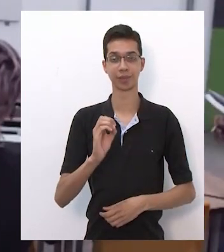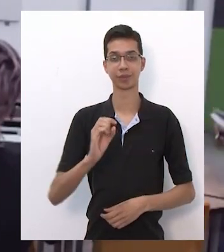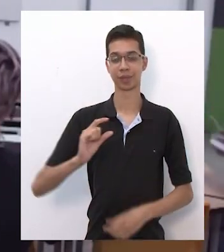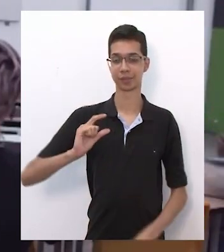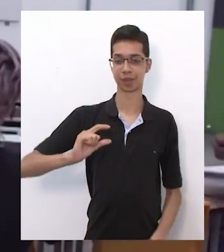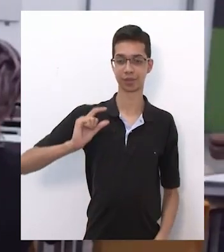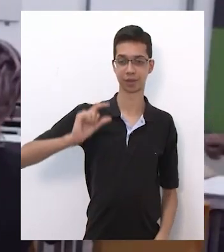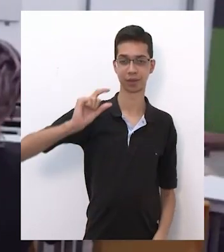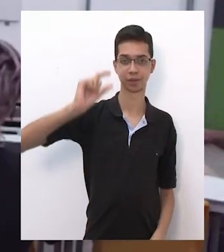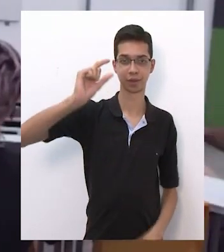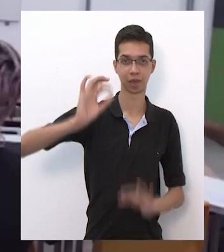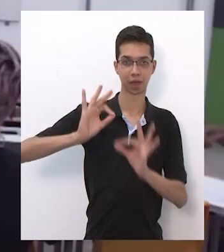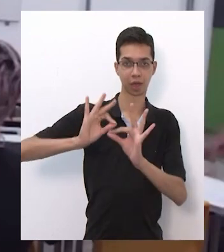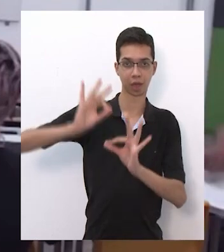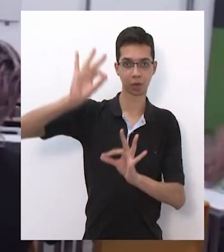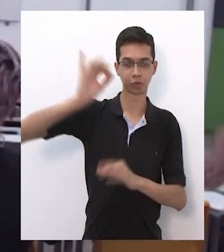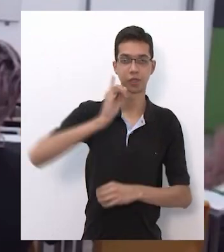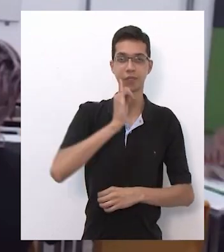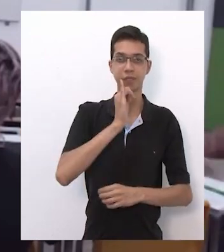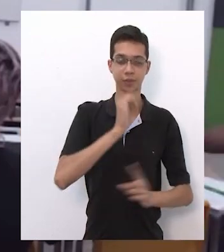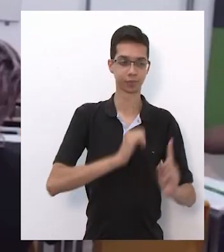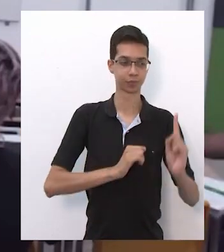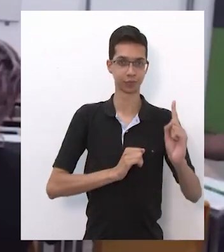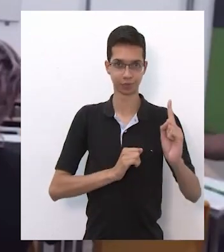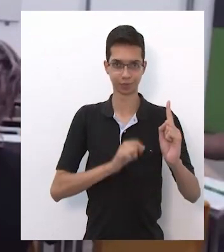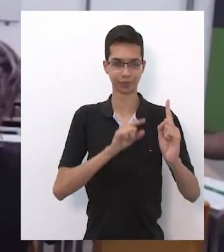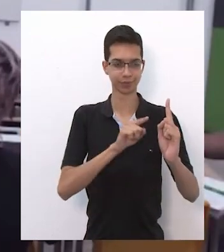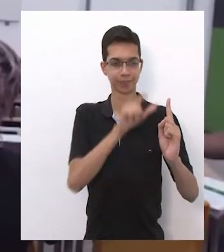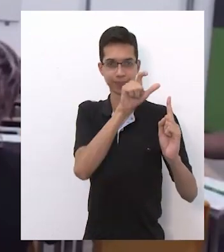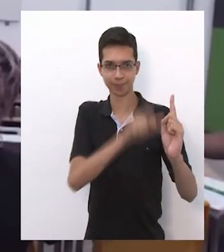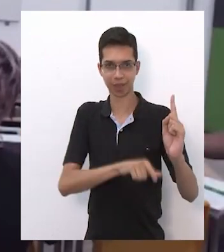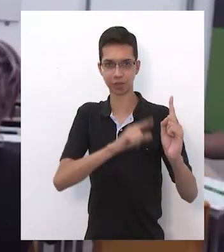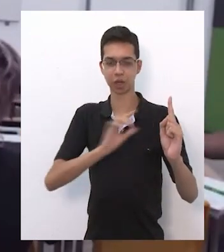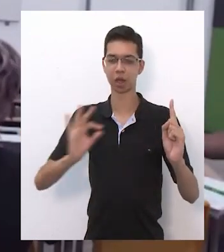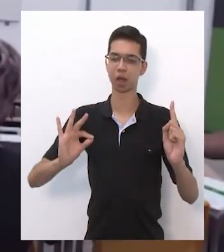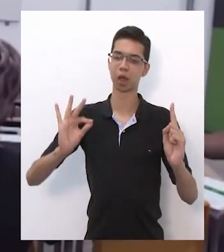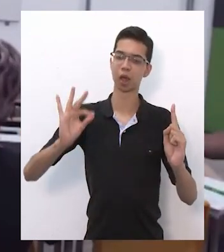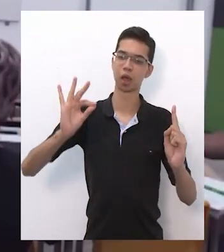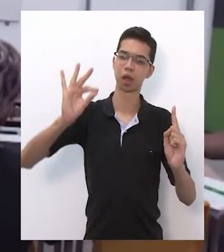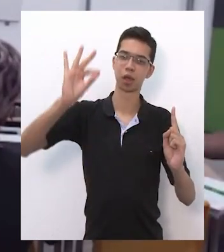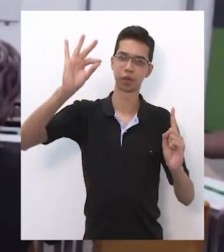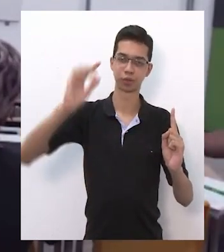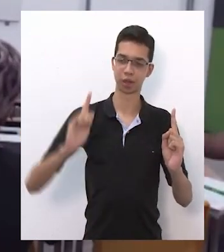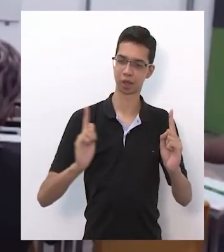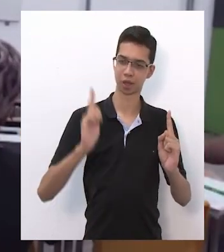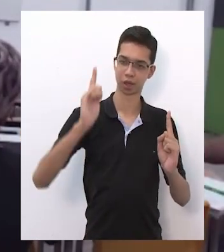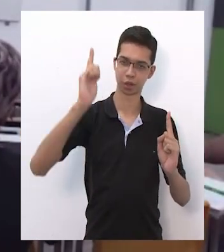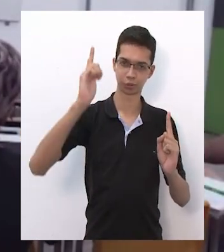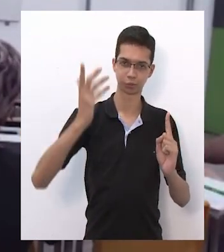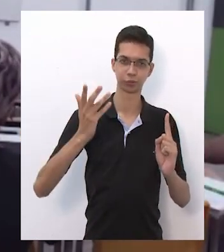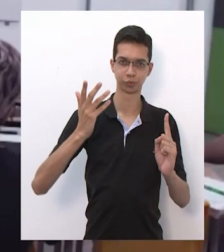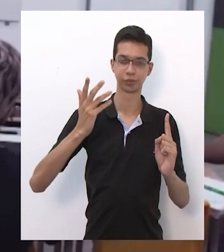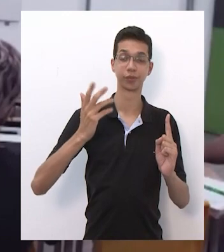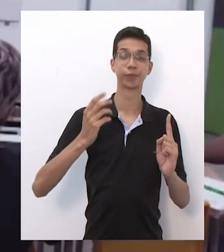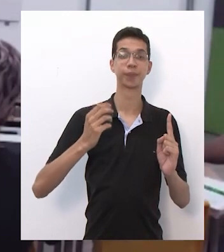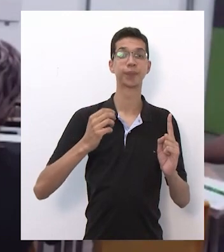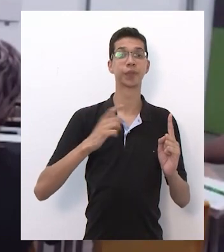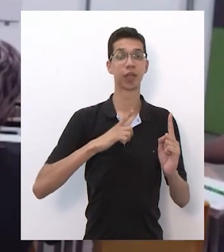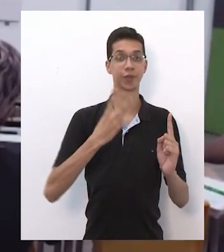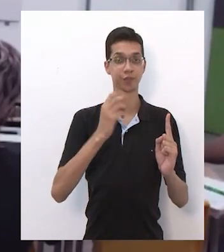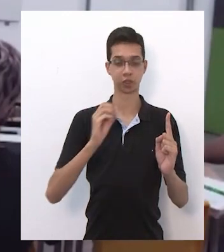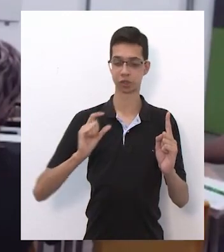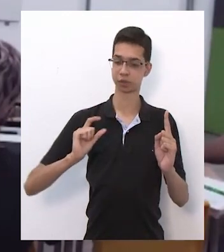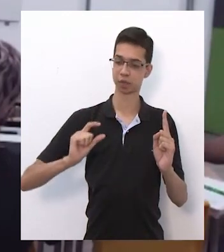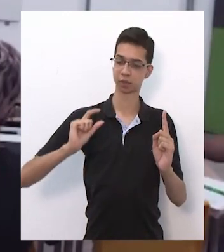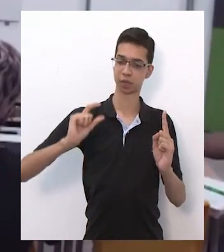mim. Esse é o referencial que eu estou dando. Vocês entenderam a lógica por trás disso? Então a gente já está mexendo com matemática, a gente está mexendo no plano